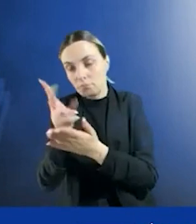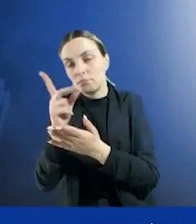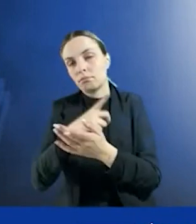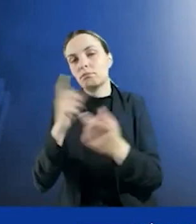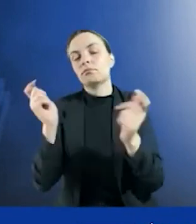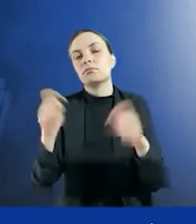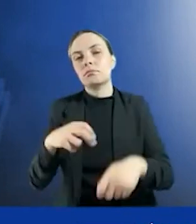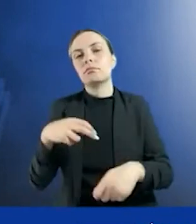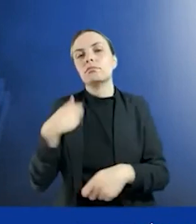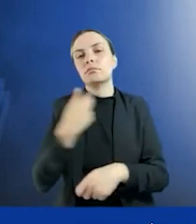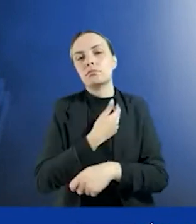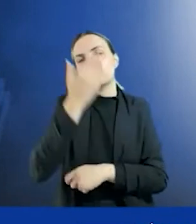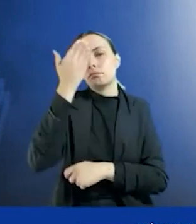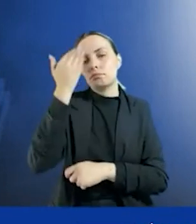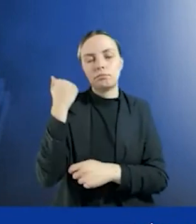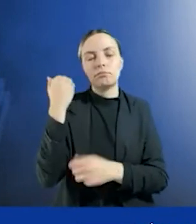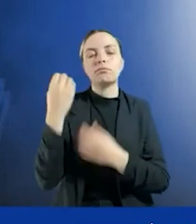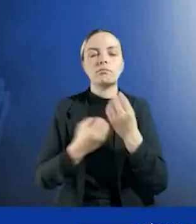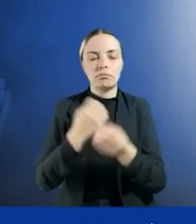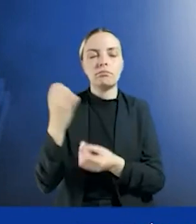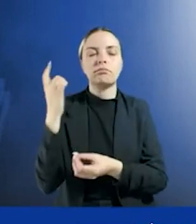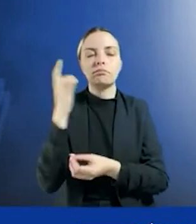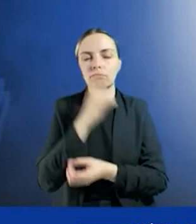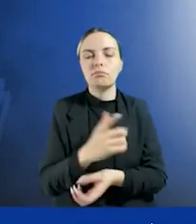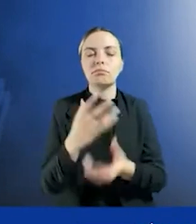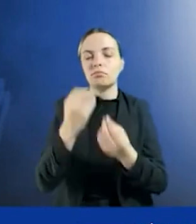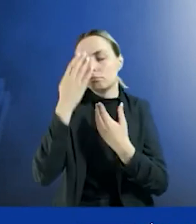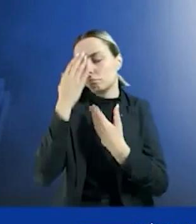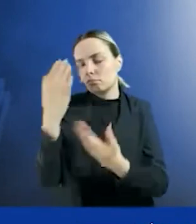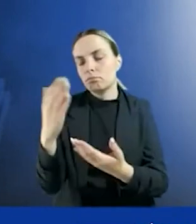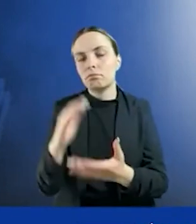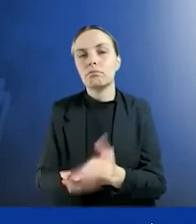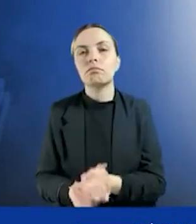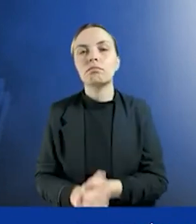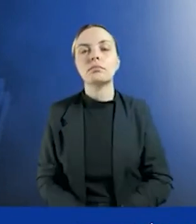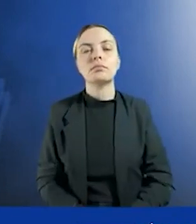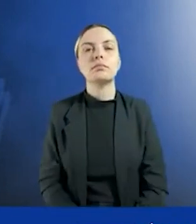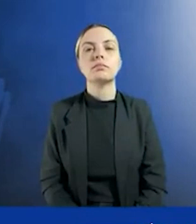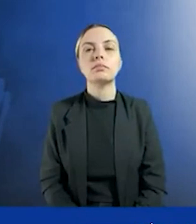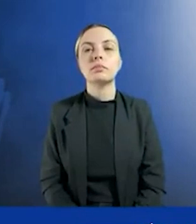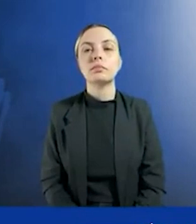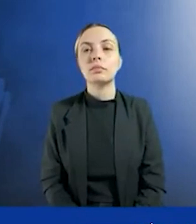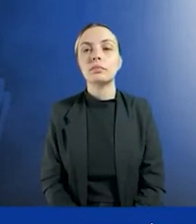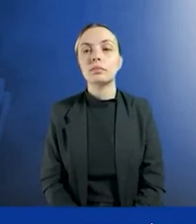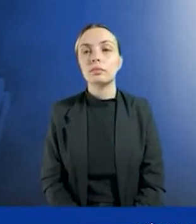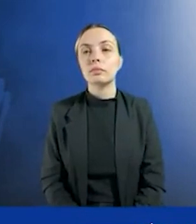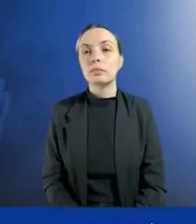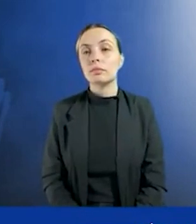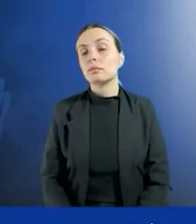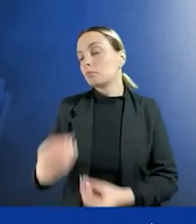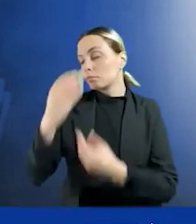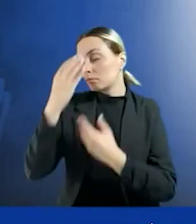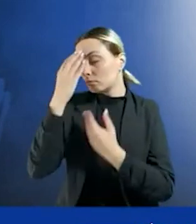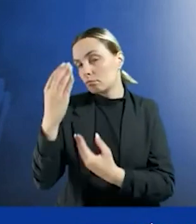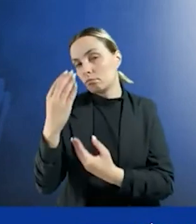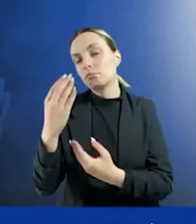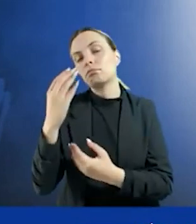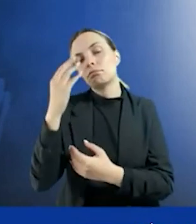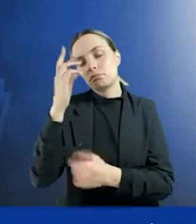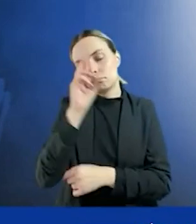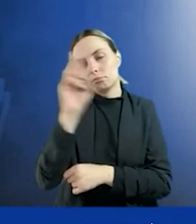sabemos como fazer isso. Obrigada. Muito obrigado, doutora Fabiana,